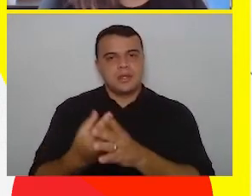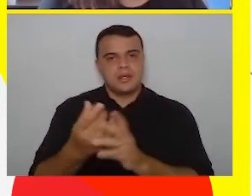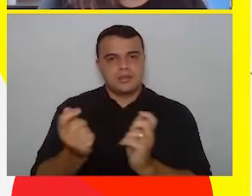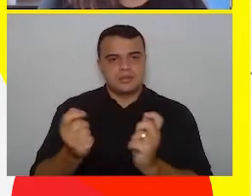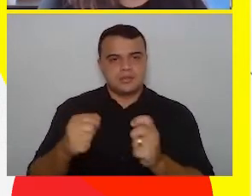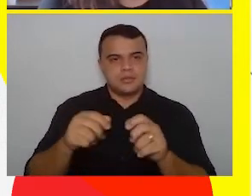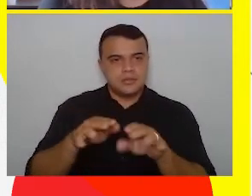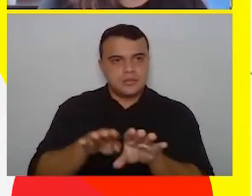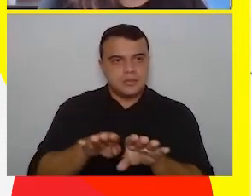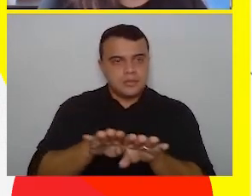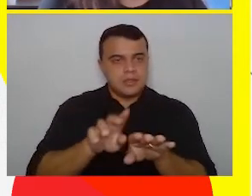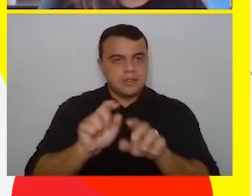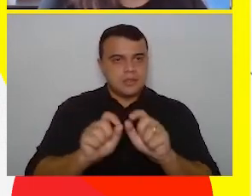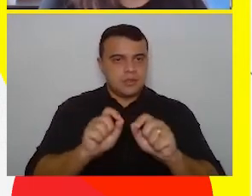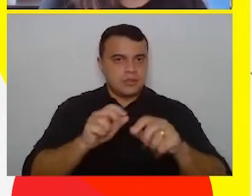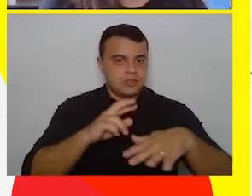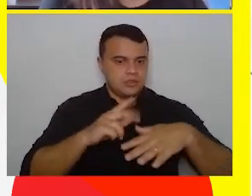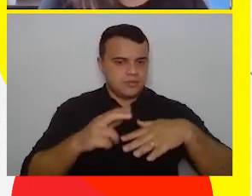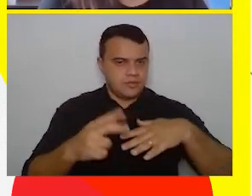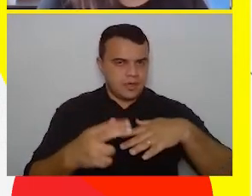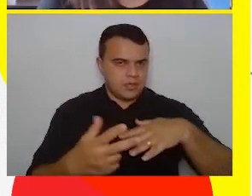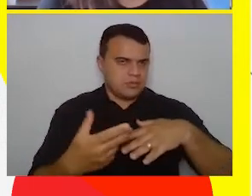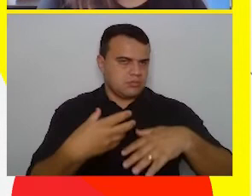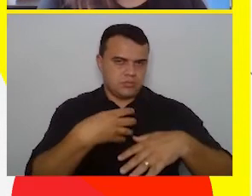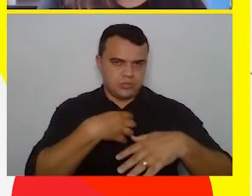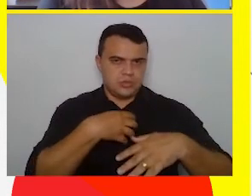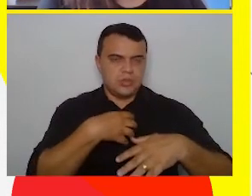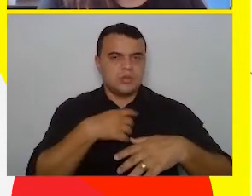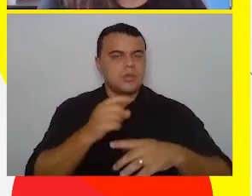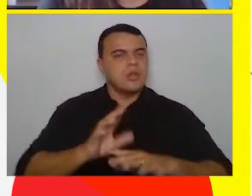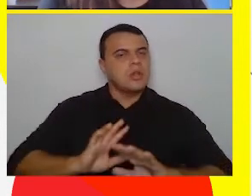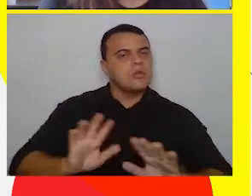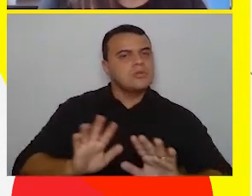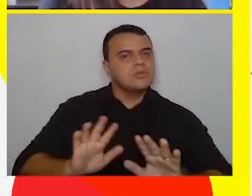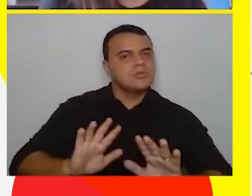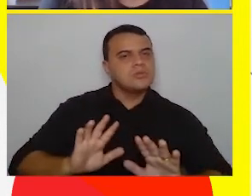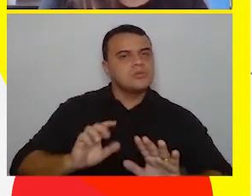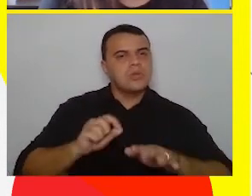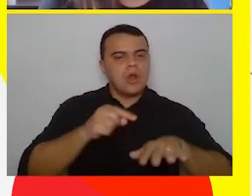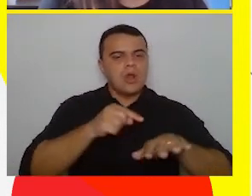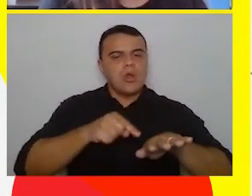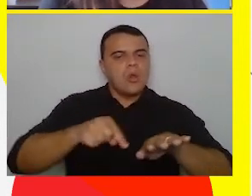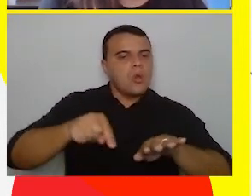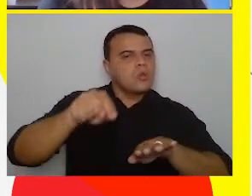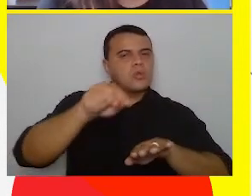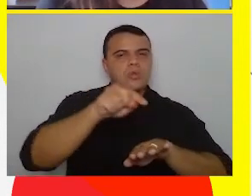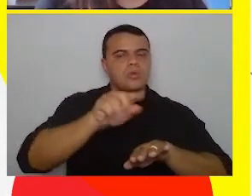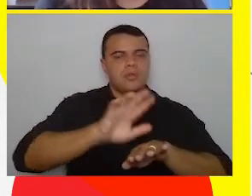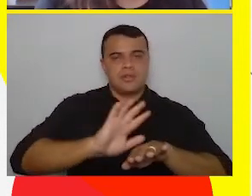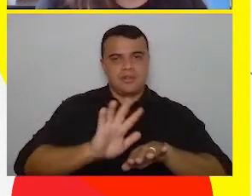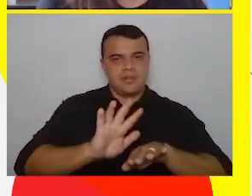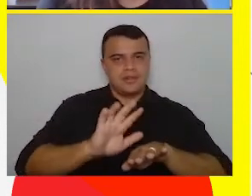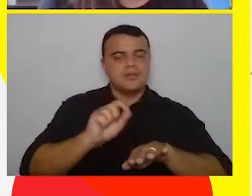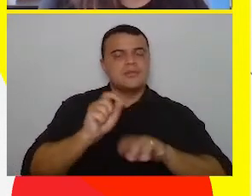usado de várias formas, não só como contorno, mas